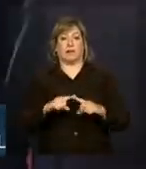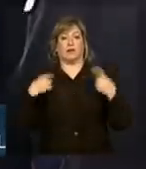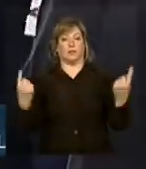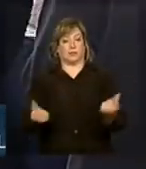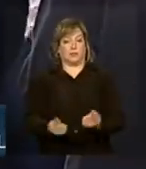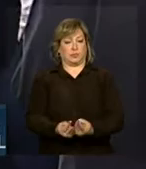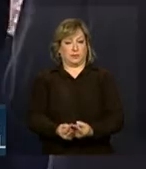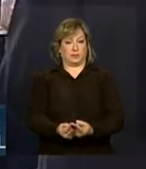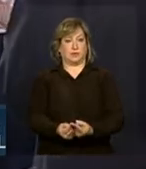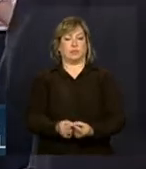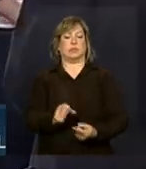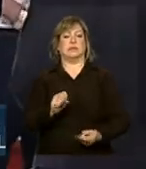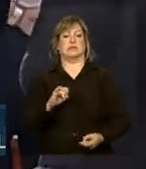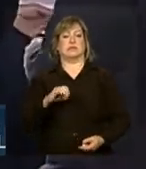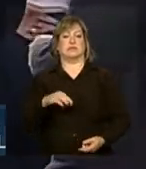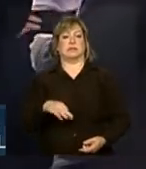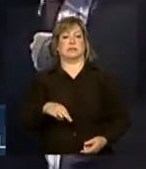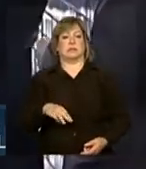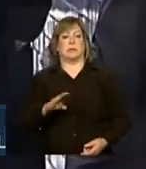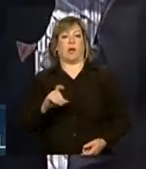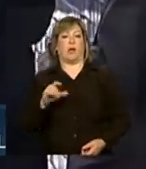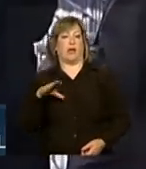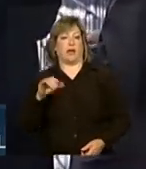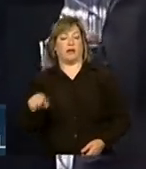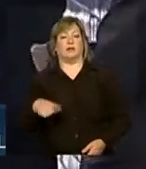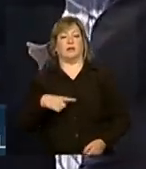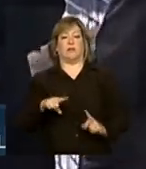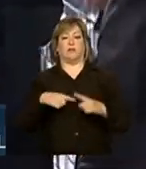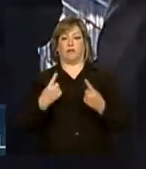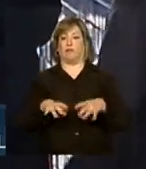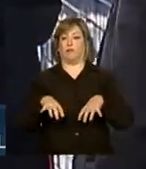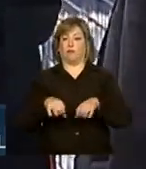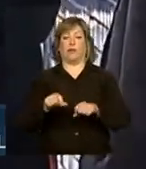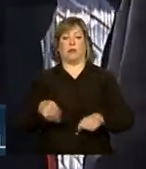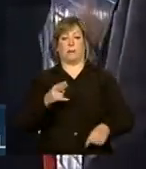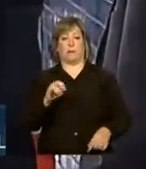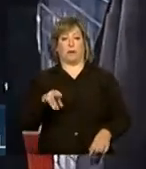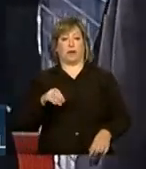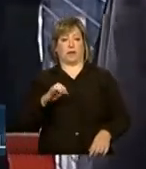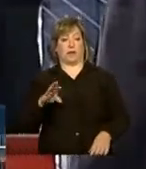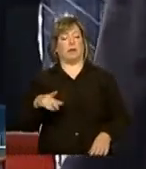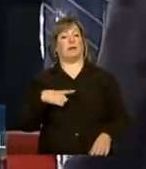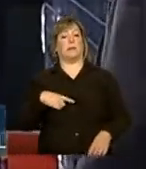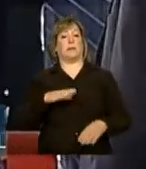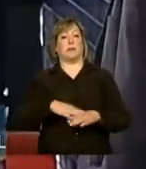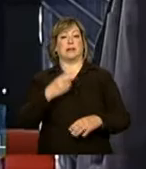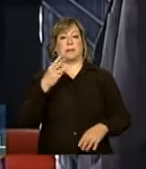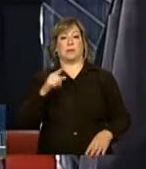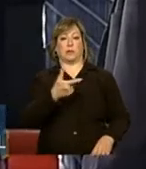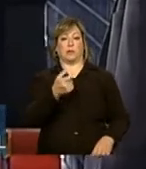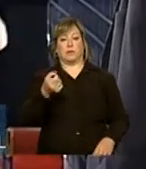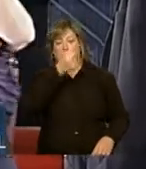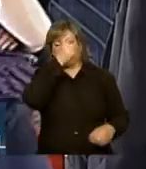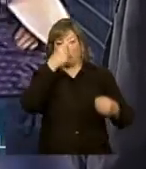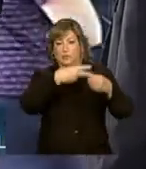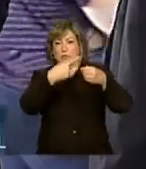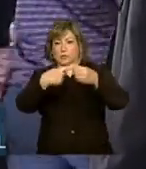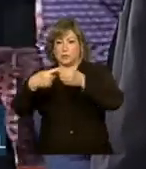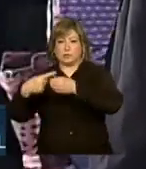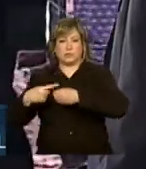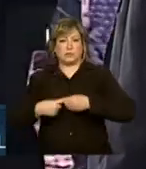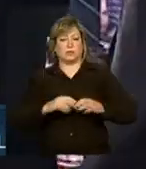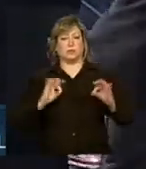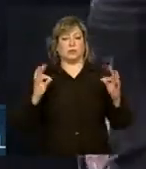cerimônia simbólica, uma formatura simbólica. O programa, o Pronatec, está em mais de 3.200 municípios